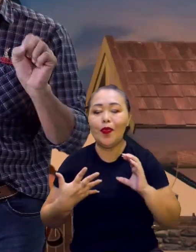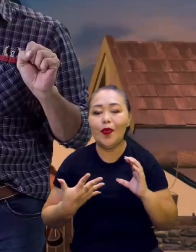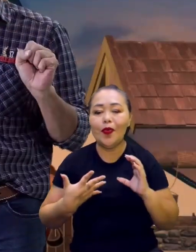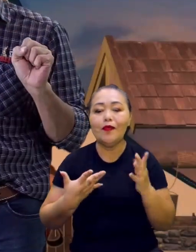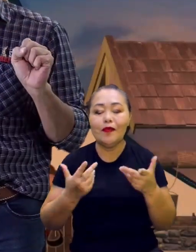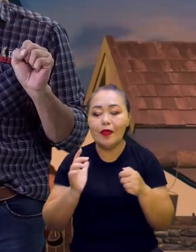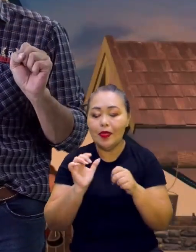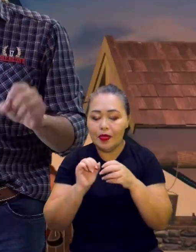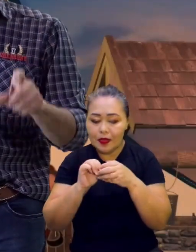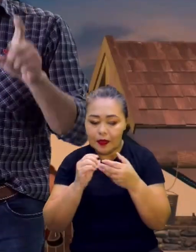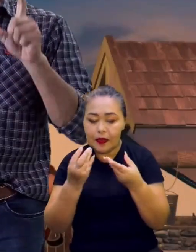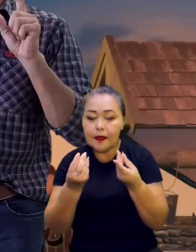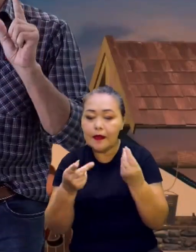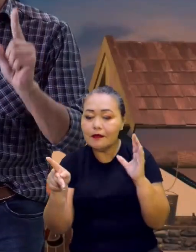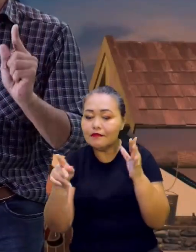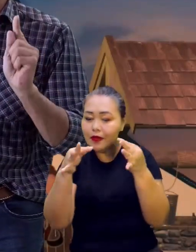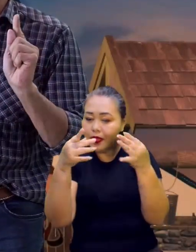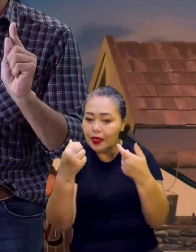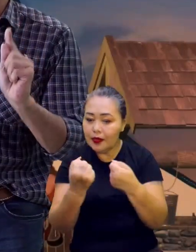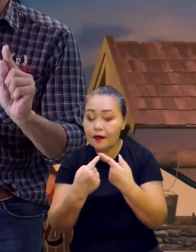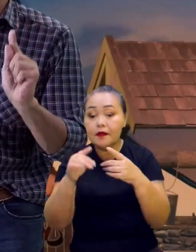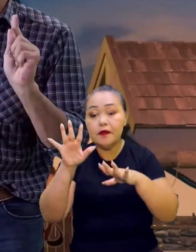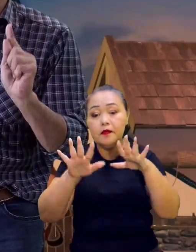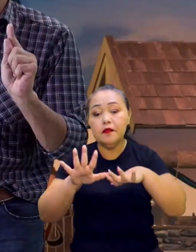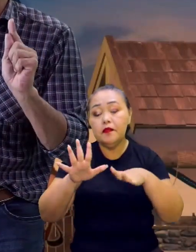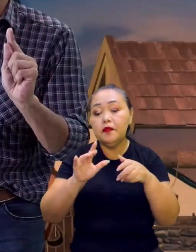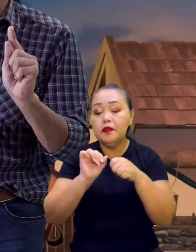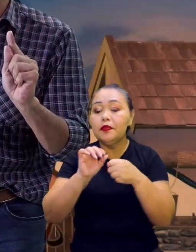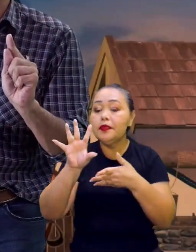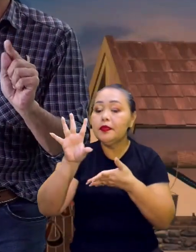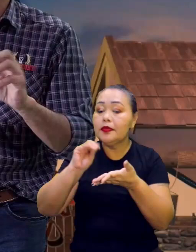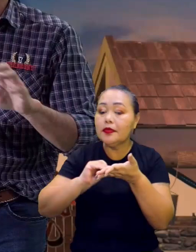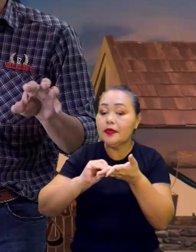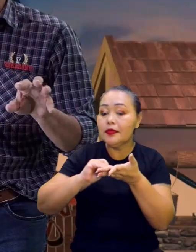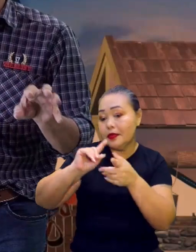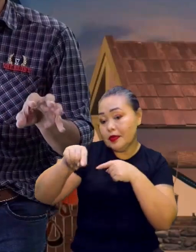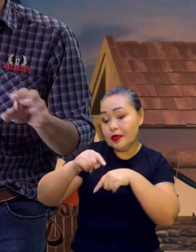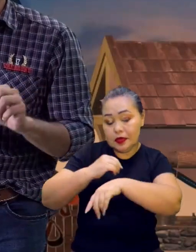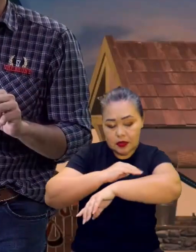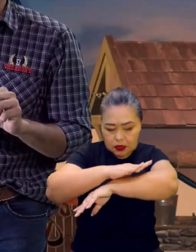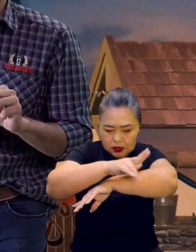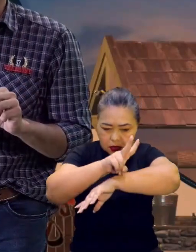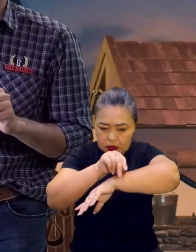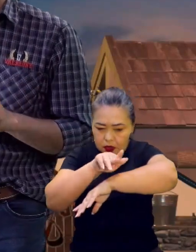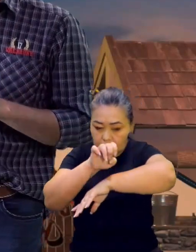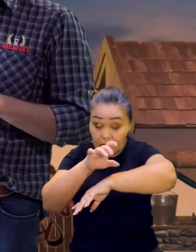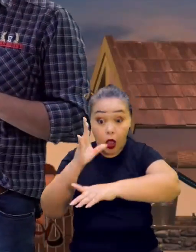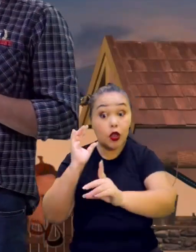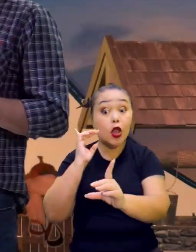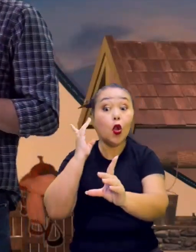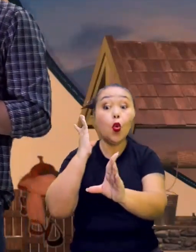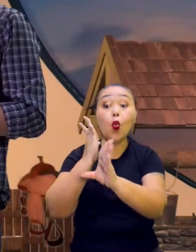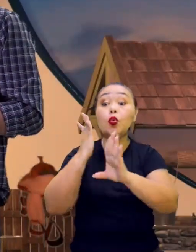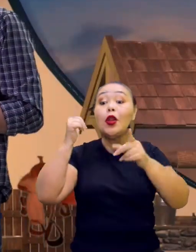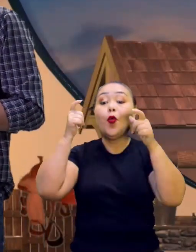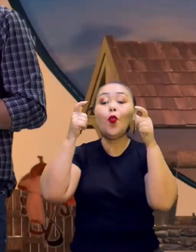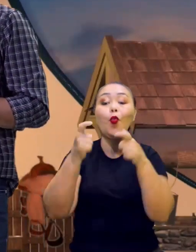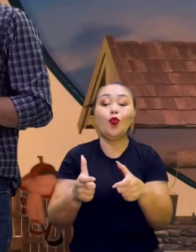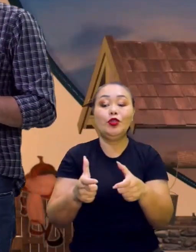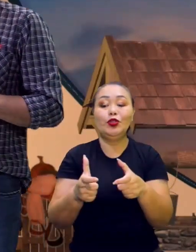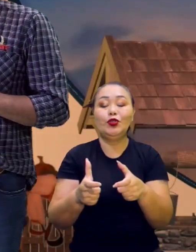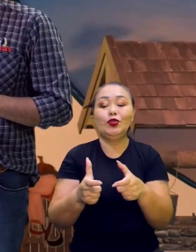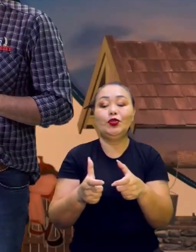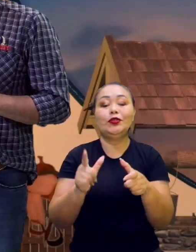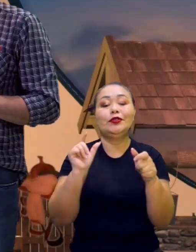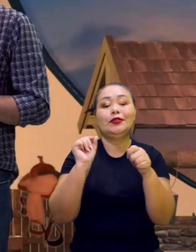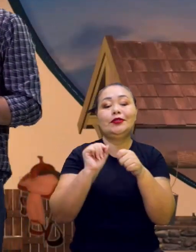determinadas peculiaridades. Determinados exemplares de origem animal e vegetal que você só encontra onde? Em